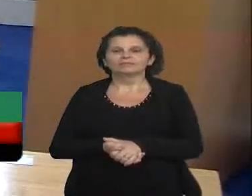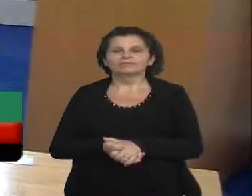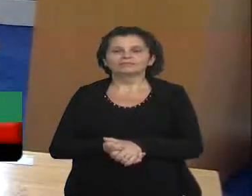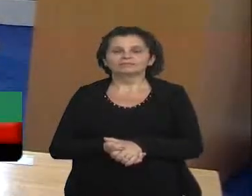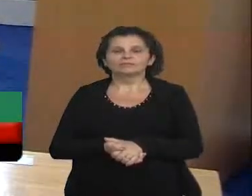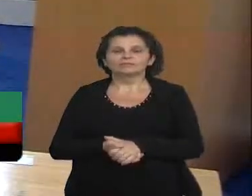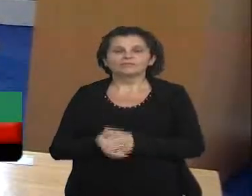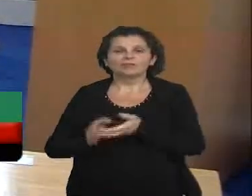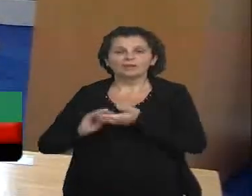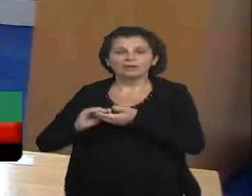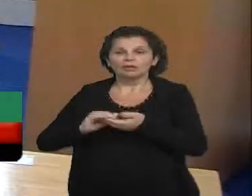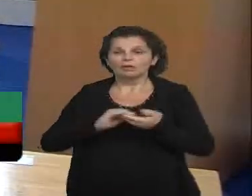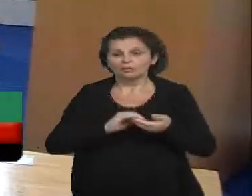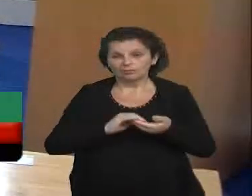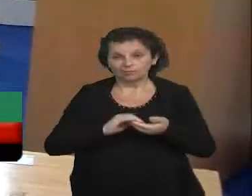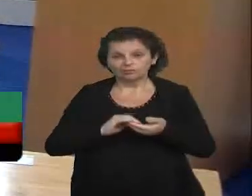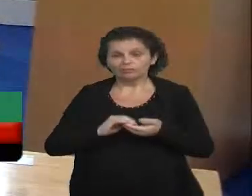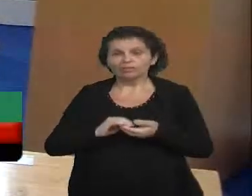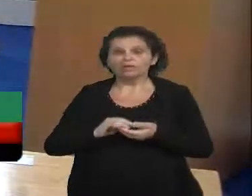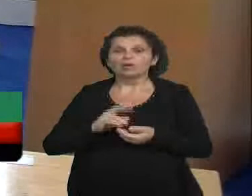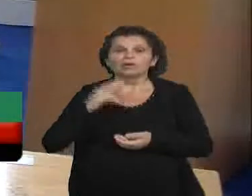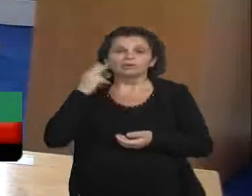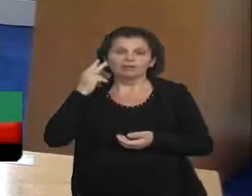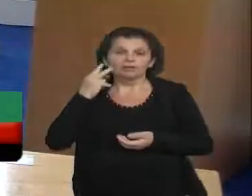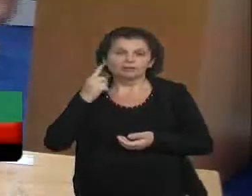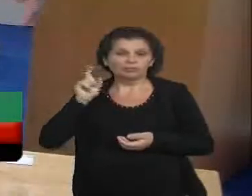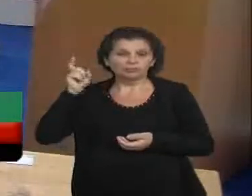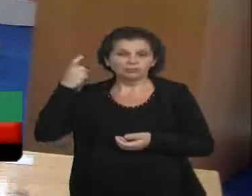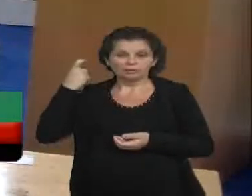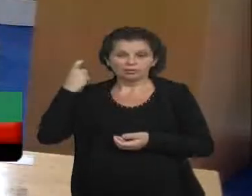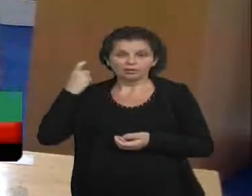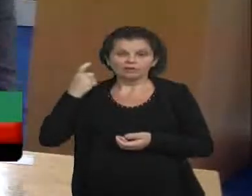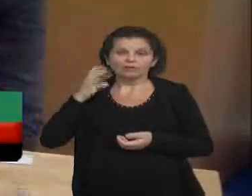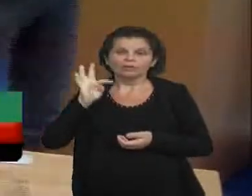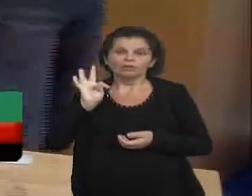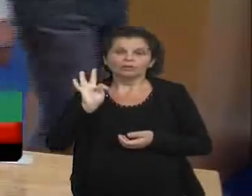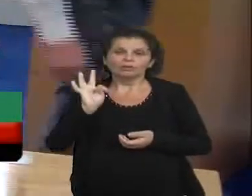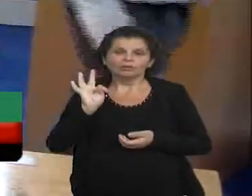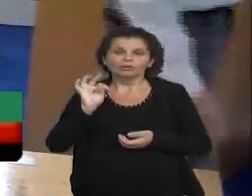Saudar o ex-vereador Toniolo, que se faz presente.